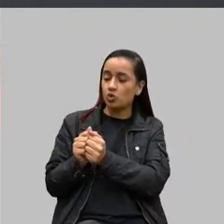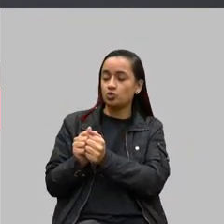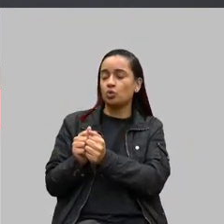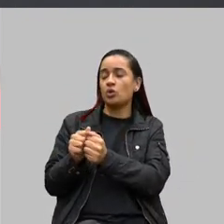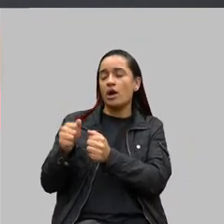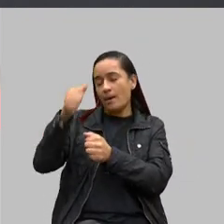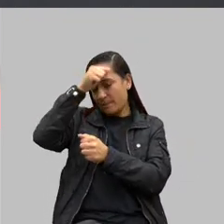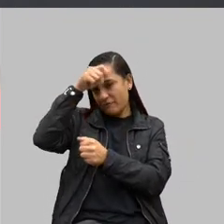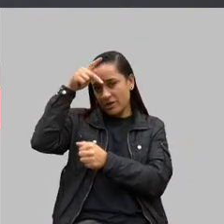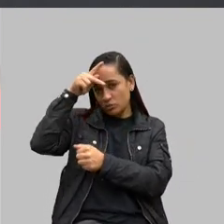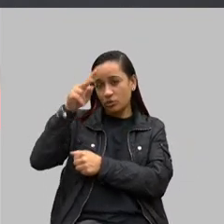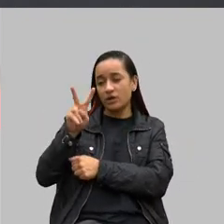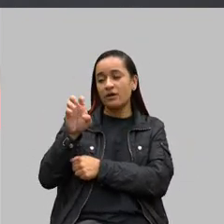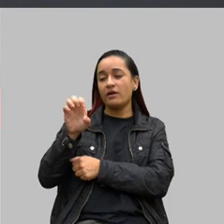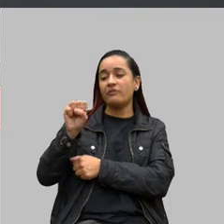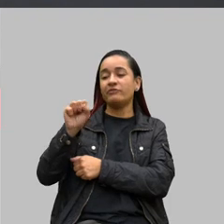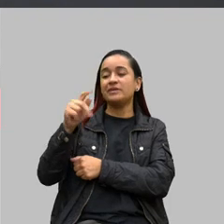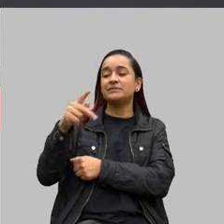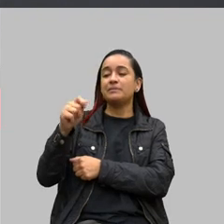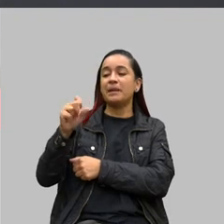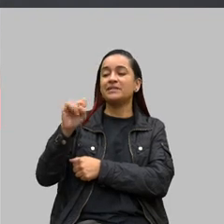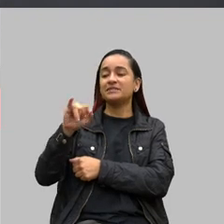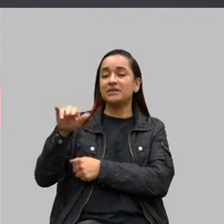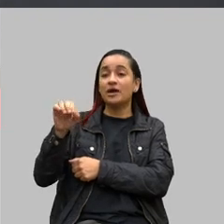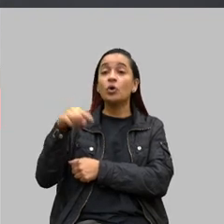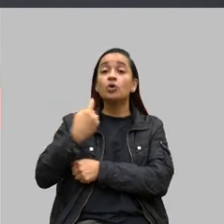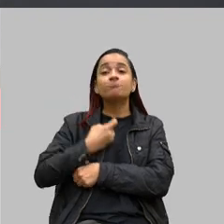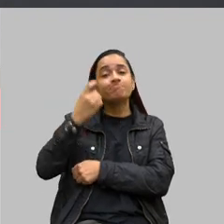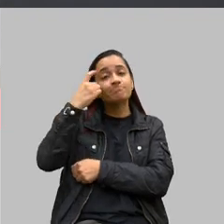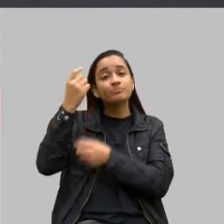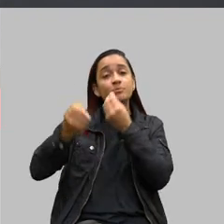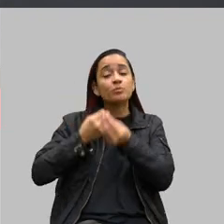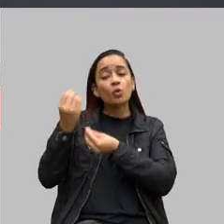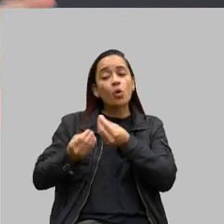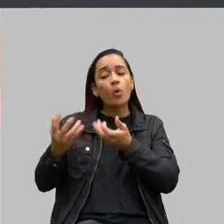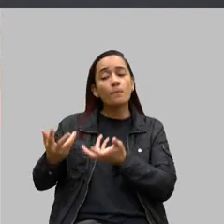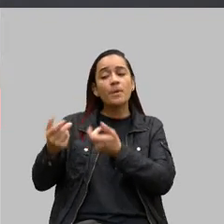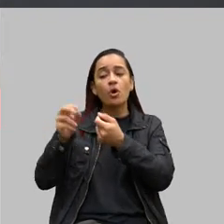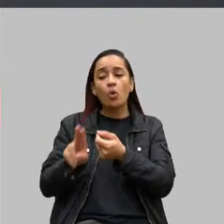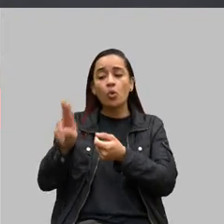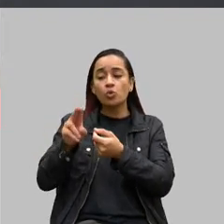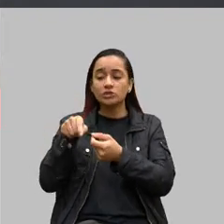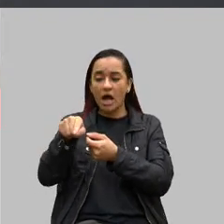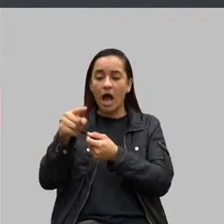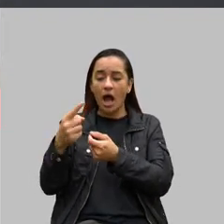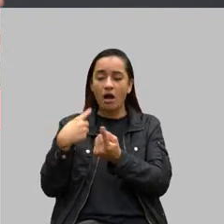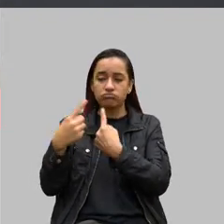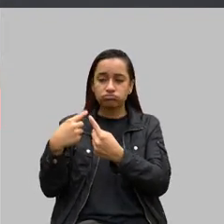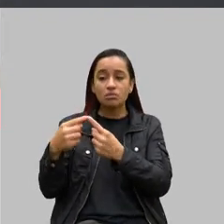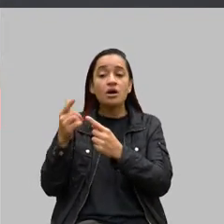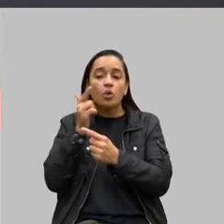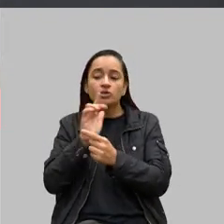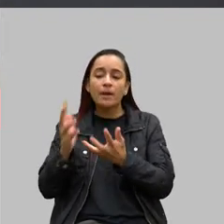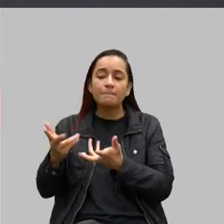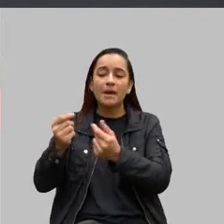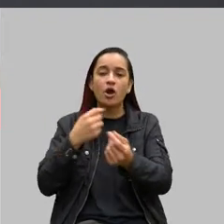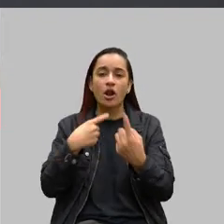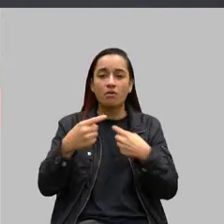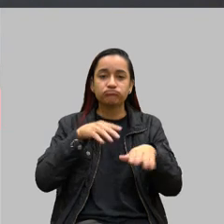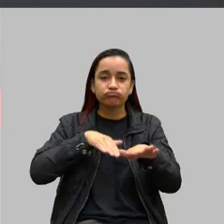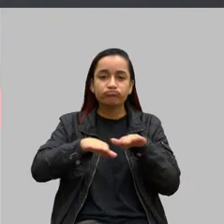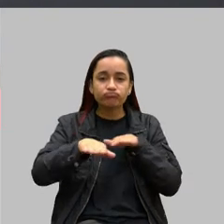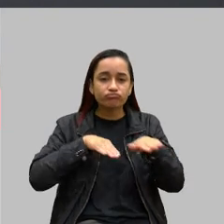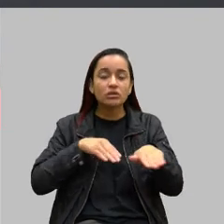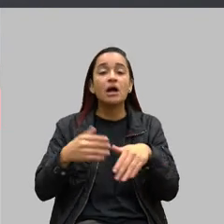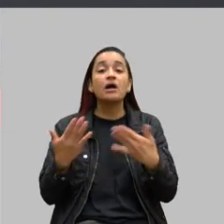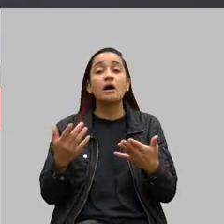otimizar as linhas ali para né melhorar fluidez tráfego Então acho que a gente tem um né uma conversa importante ver se Pando avançando inclusive